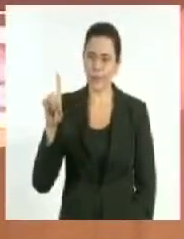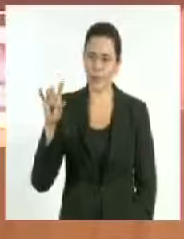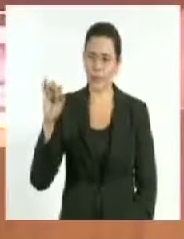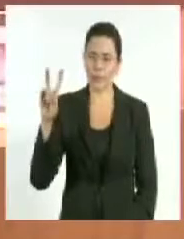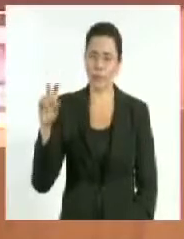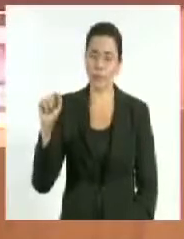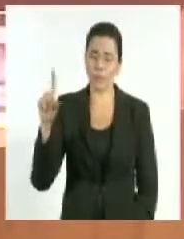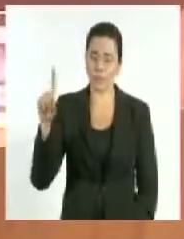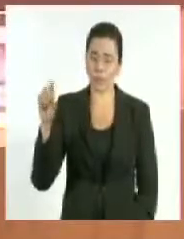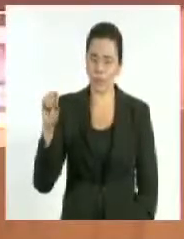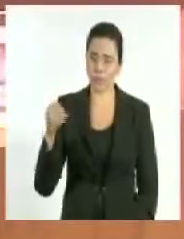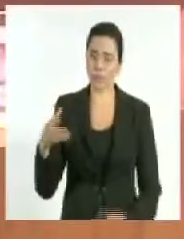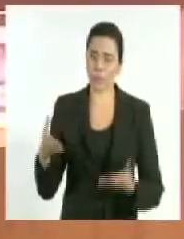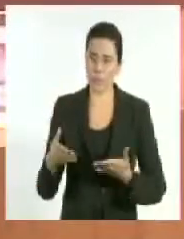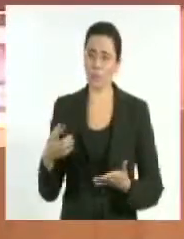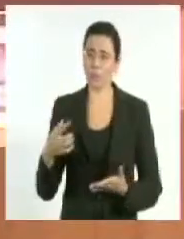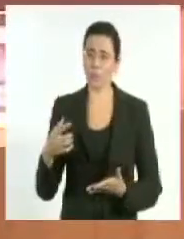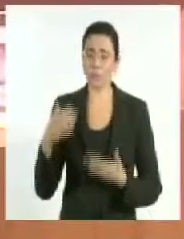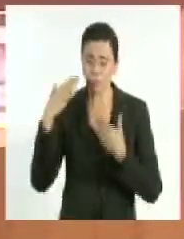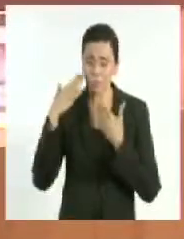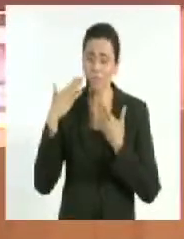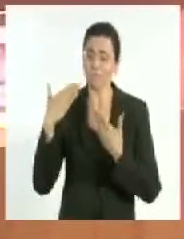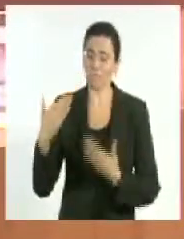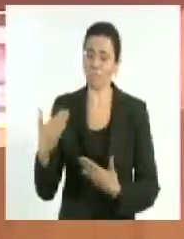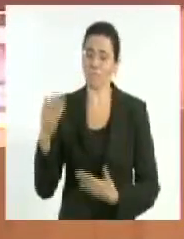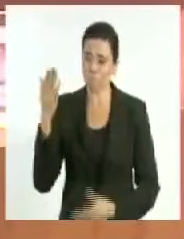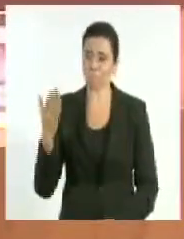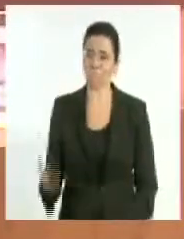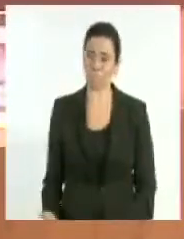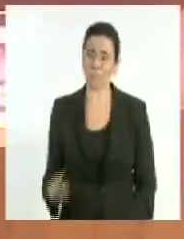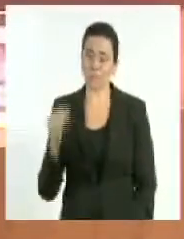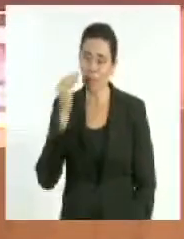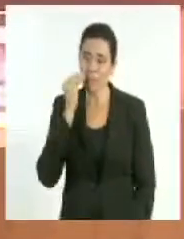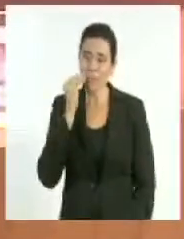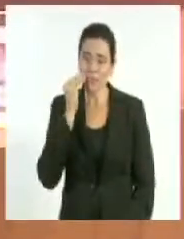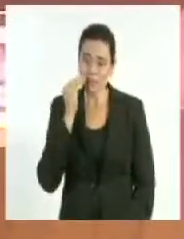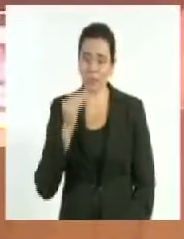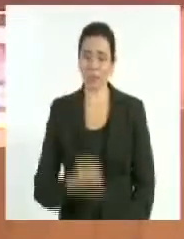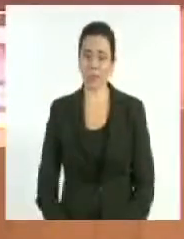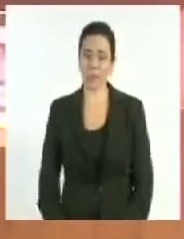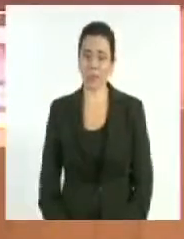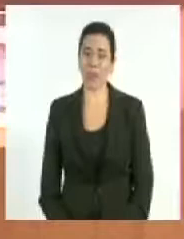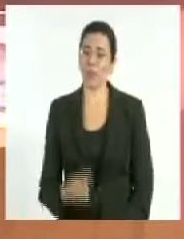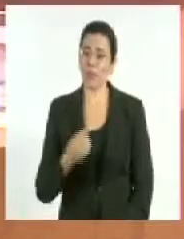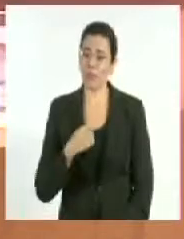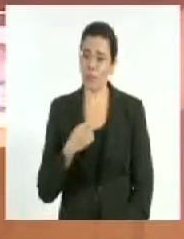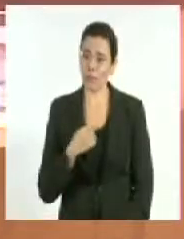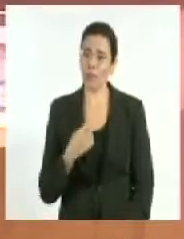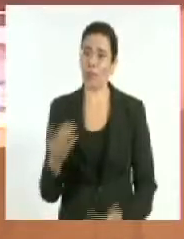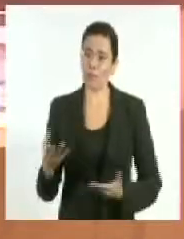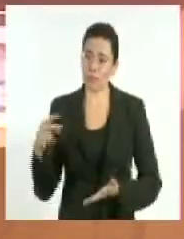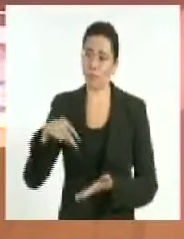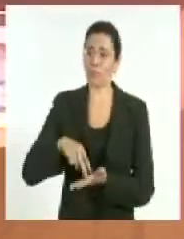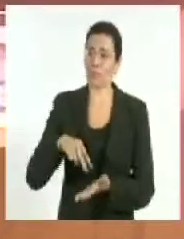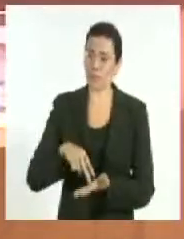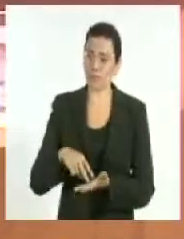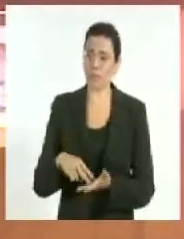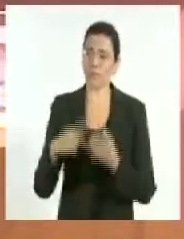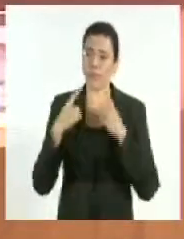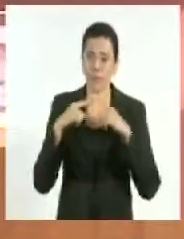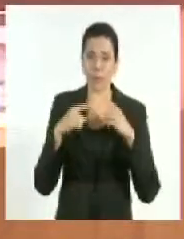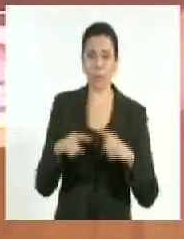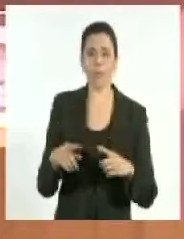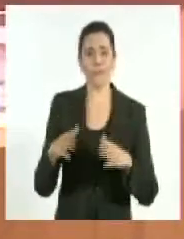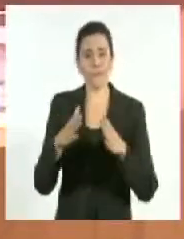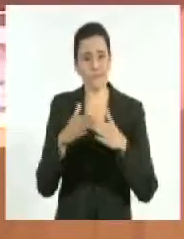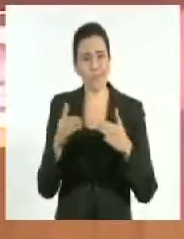que eu estou fazendo hoje é de provocar a aceleração da apreciação desse projeto, que se encontra na Comissão de Constituição e